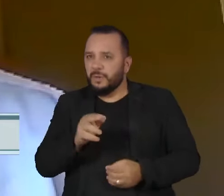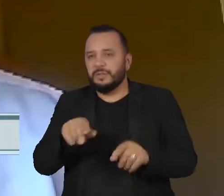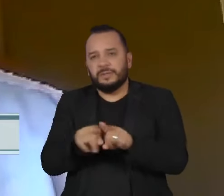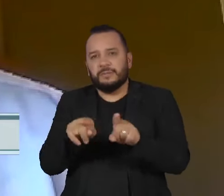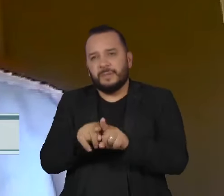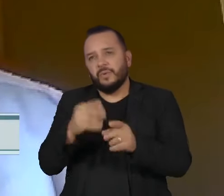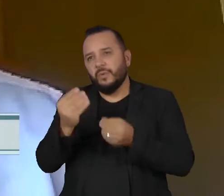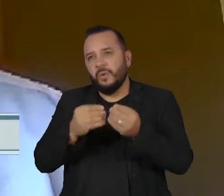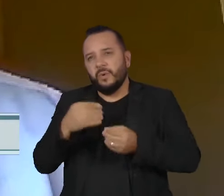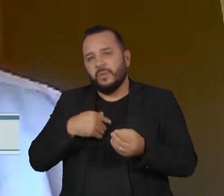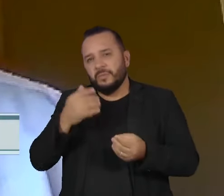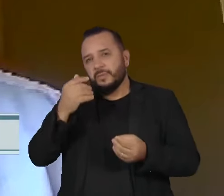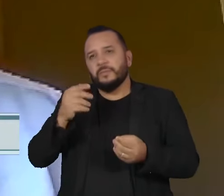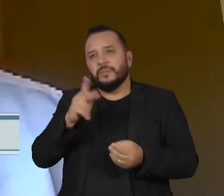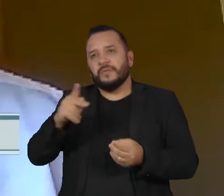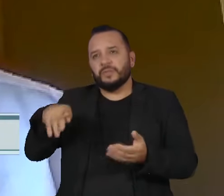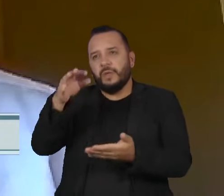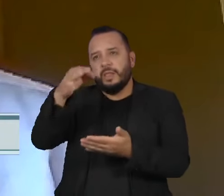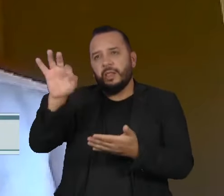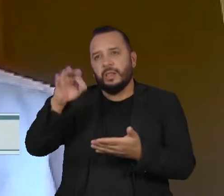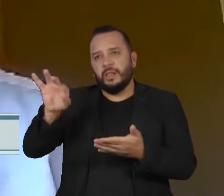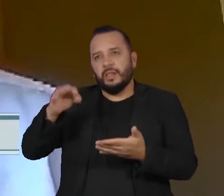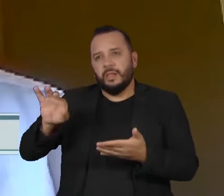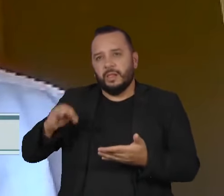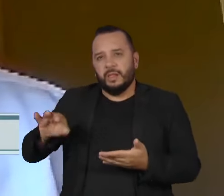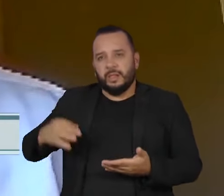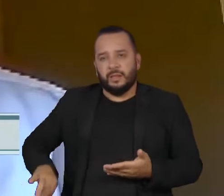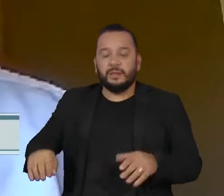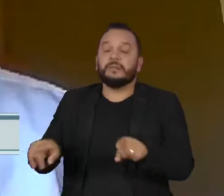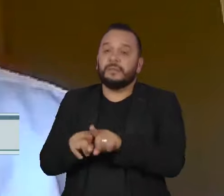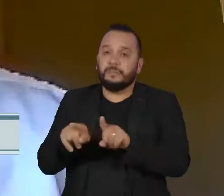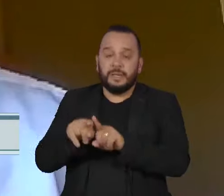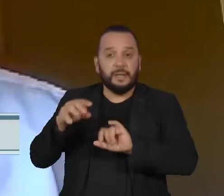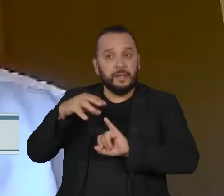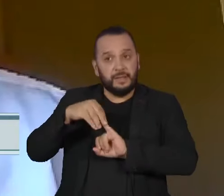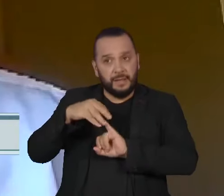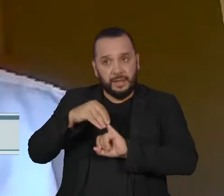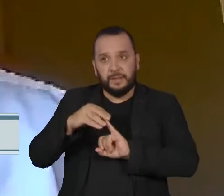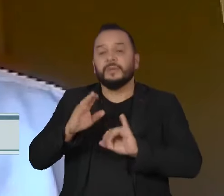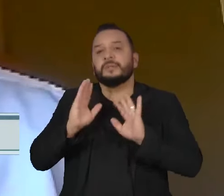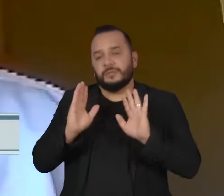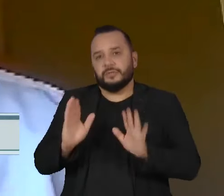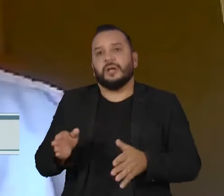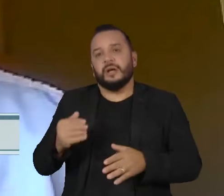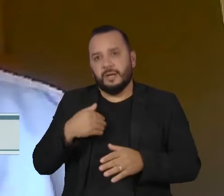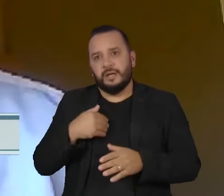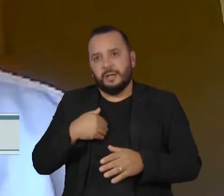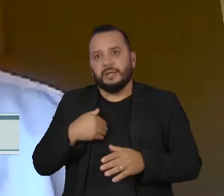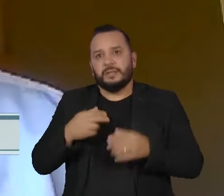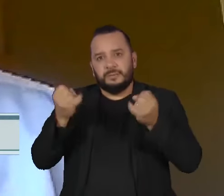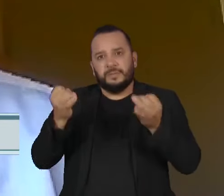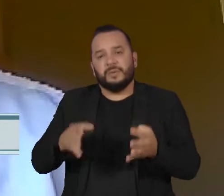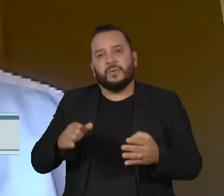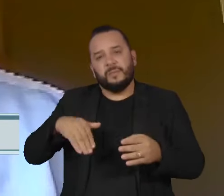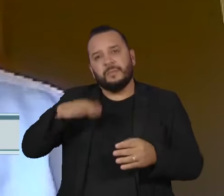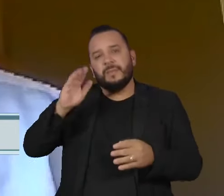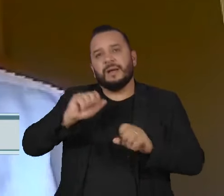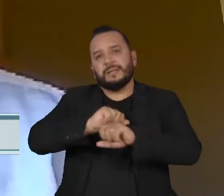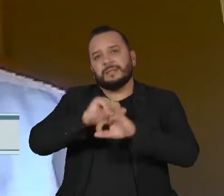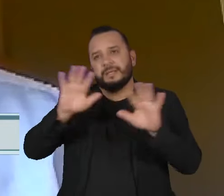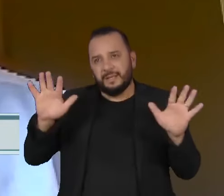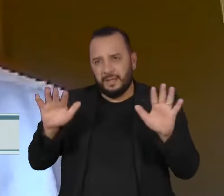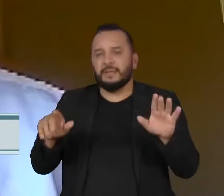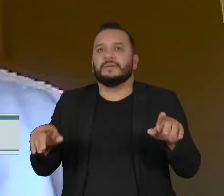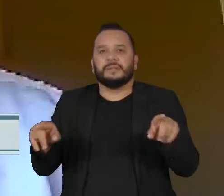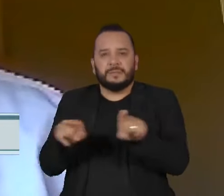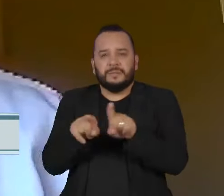Ao mesmo tempo, os parâmetros de correção por parte do INEP ficaram mais claros e mais, do ponto de vista,